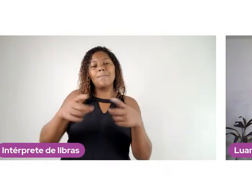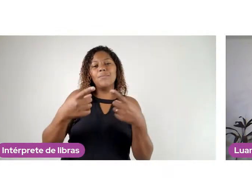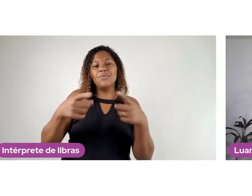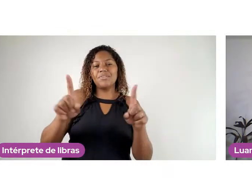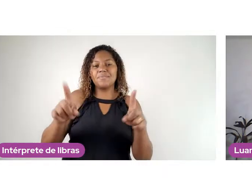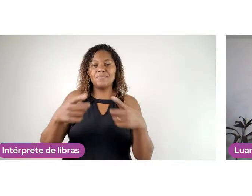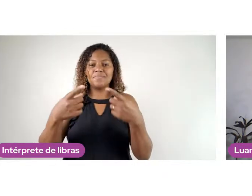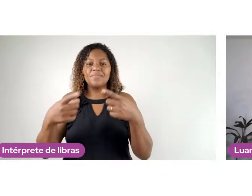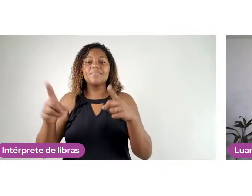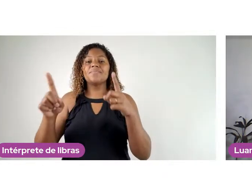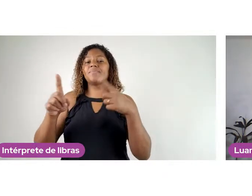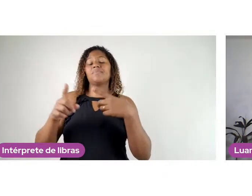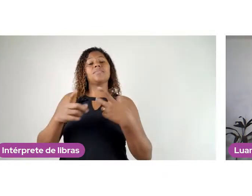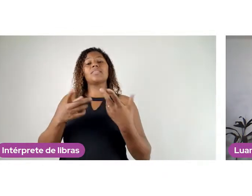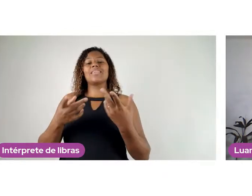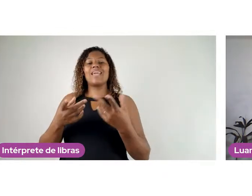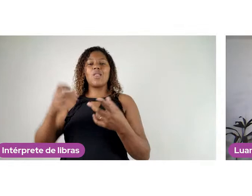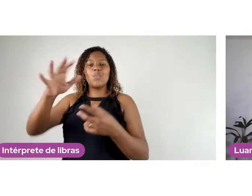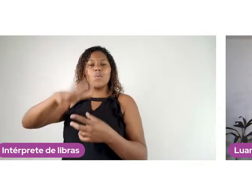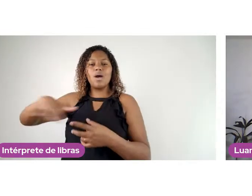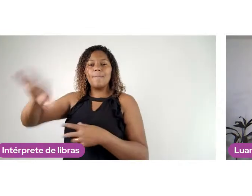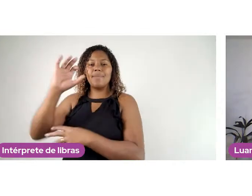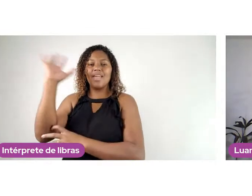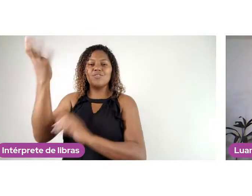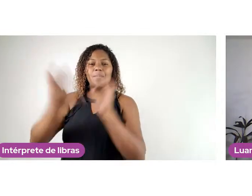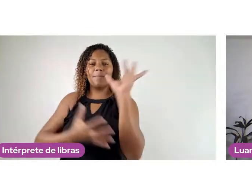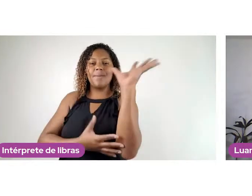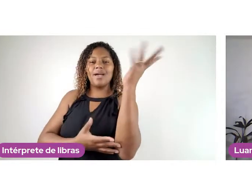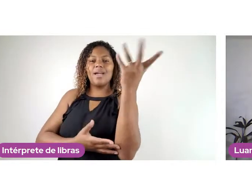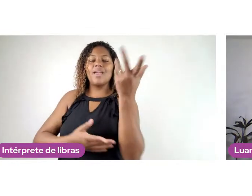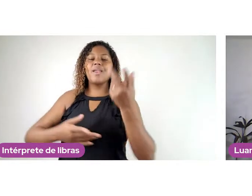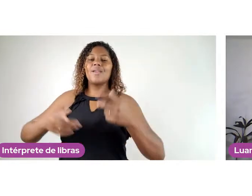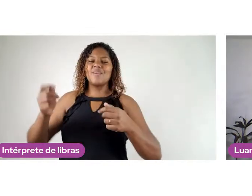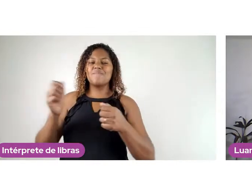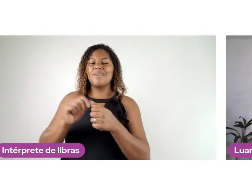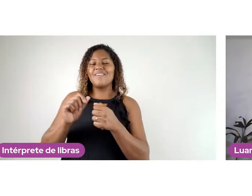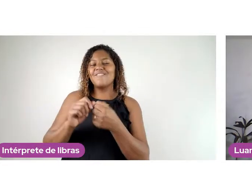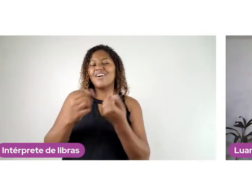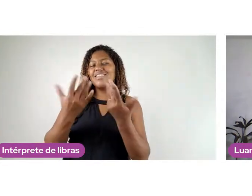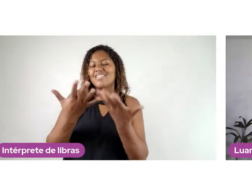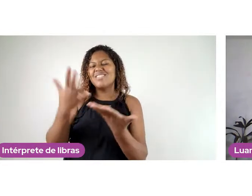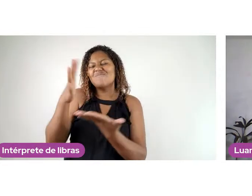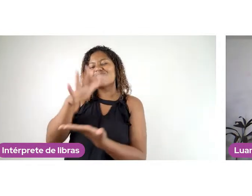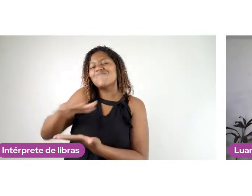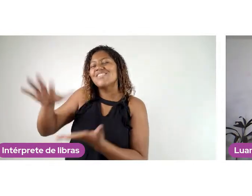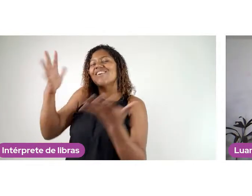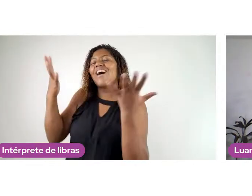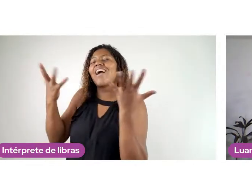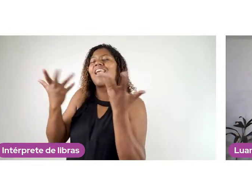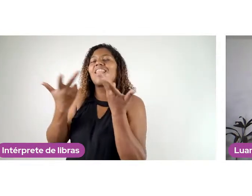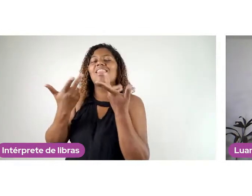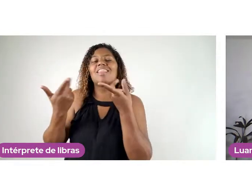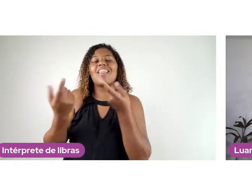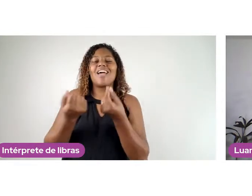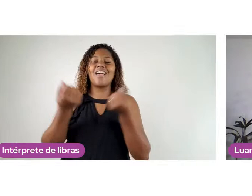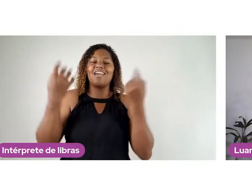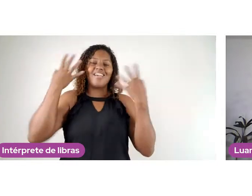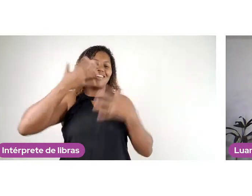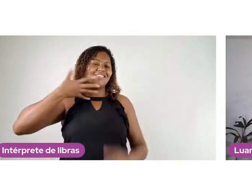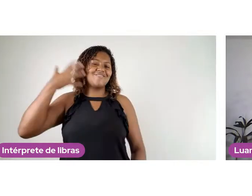o ambiente marinho como tema para poder fazer esse ambiente mais agradável para as nossas palestras de